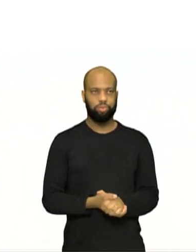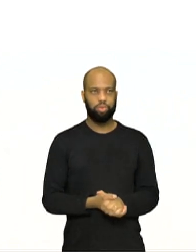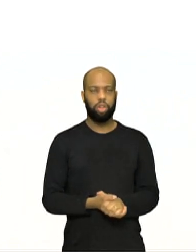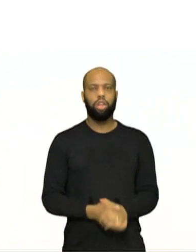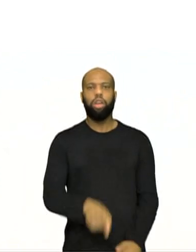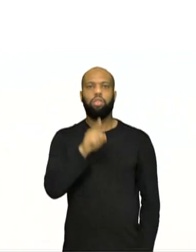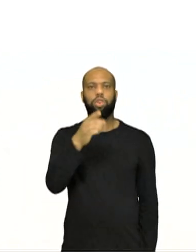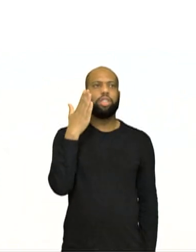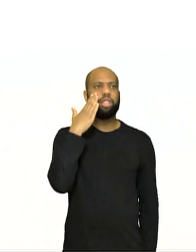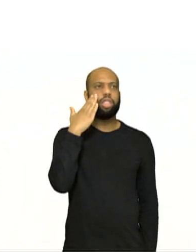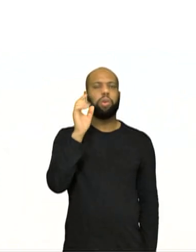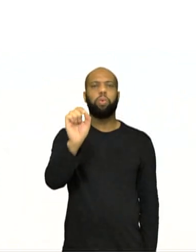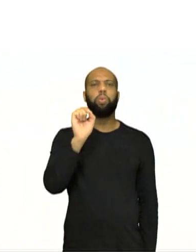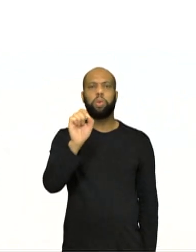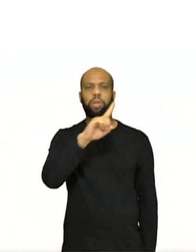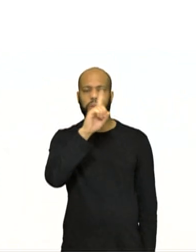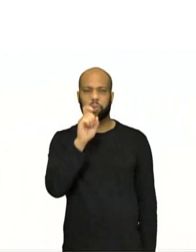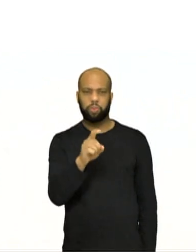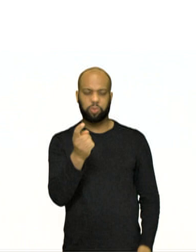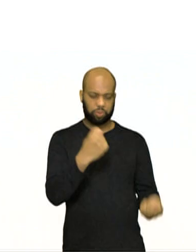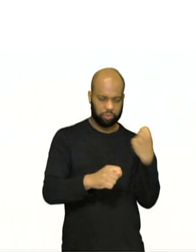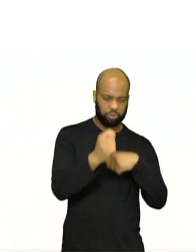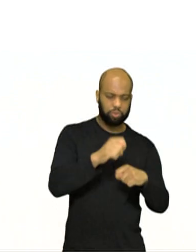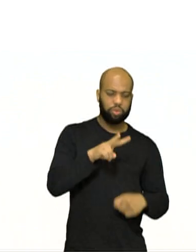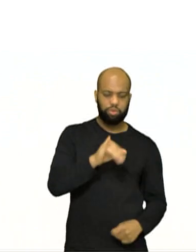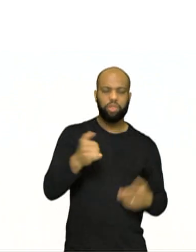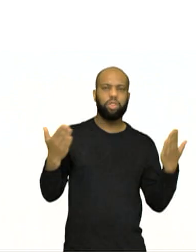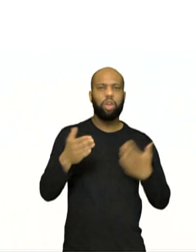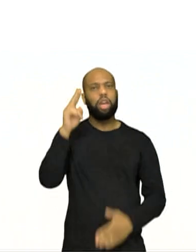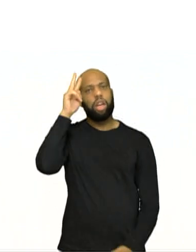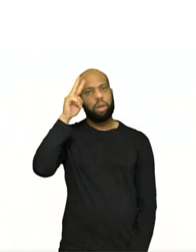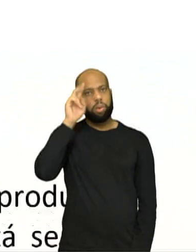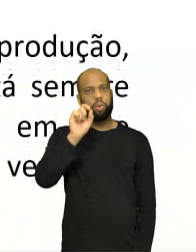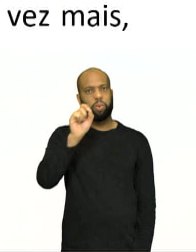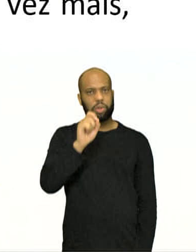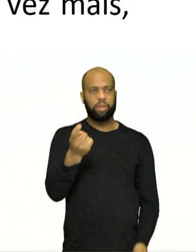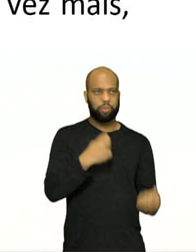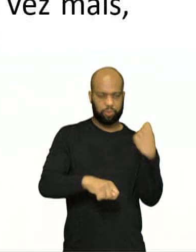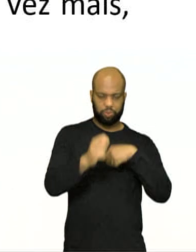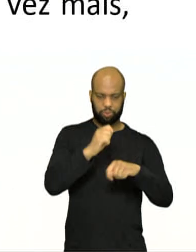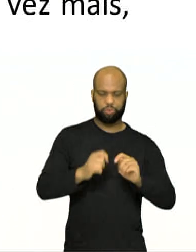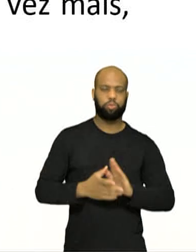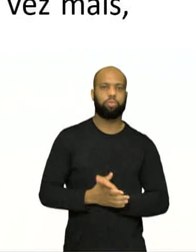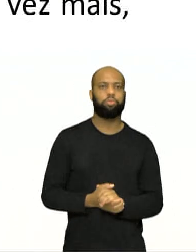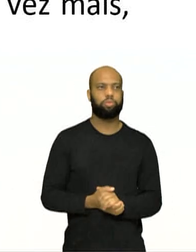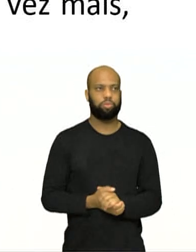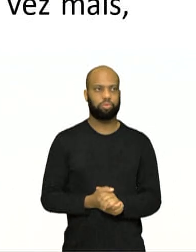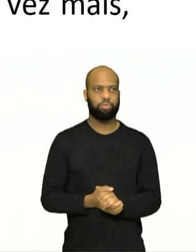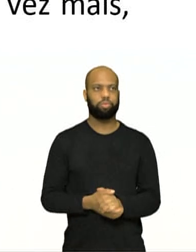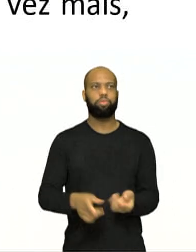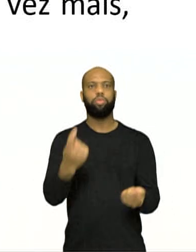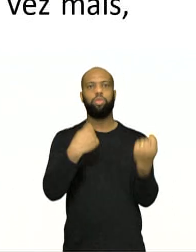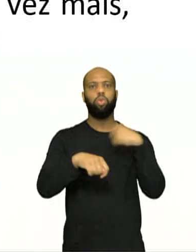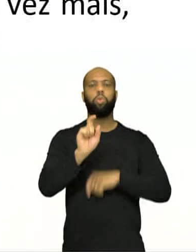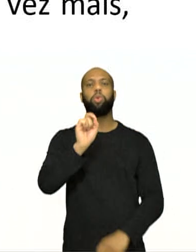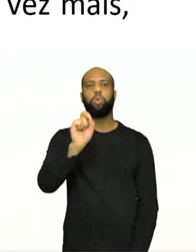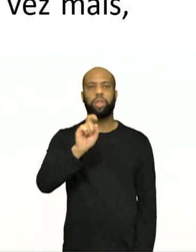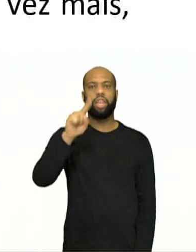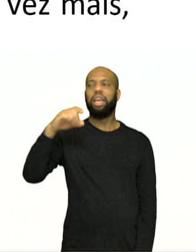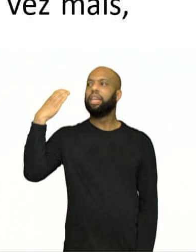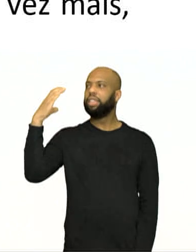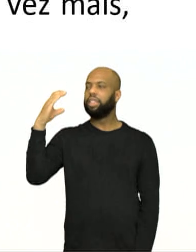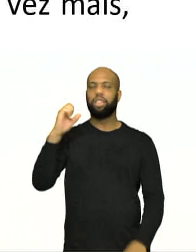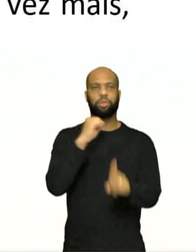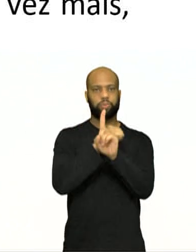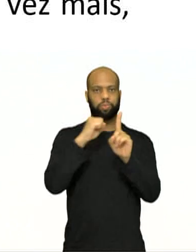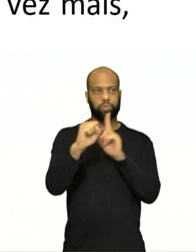Vocês sabem o que é economia? Vamos lembrar aqui então o que é economia, né? Economia é a ciência